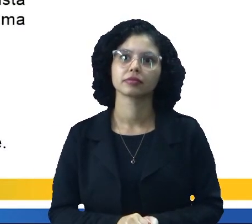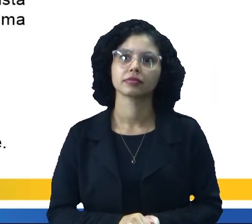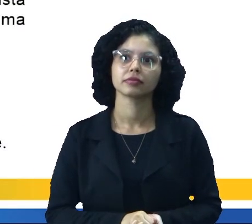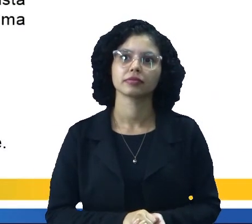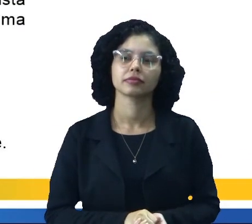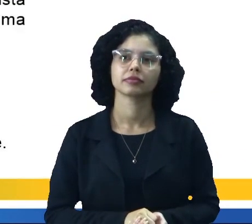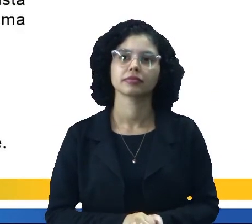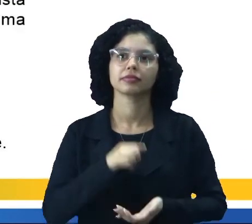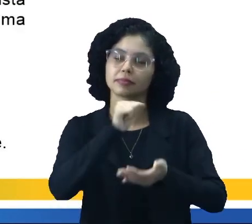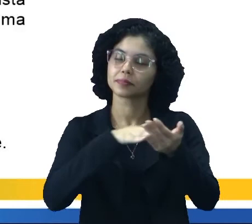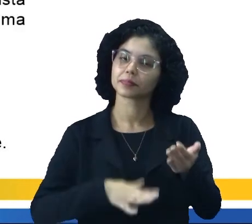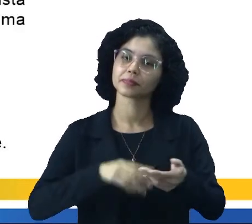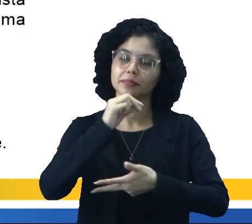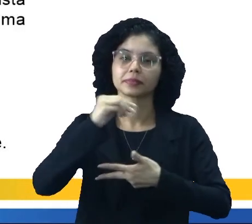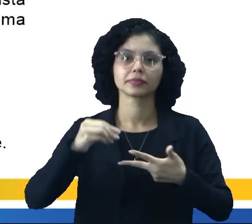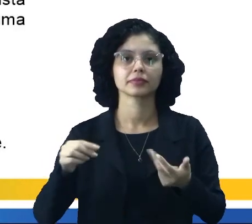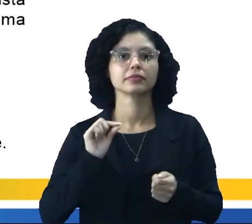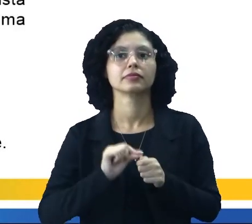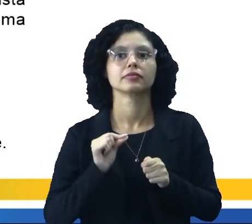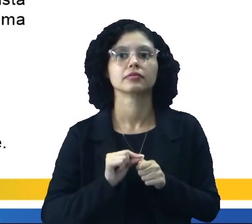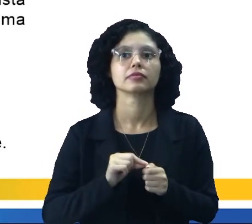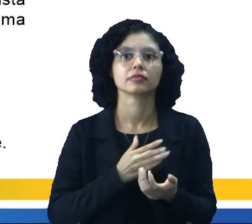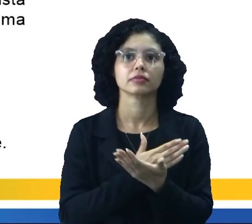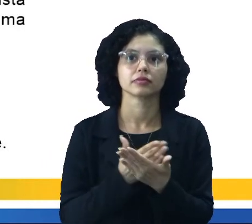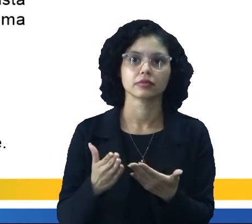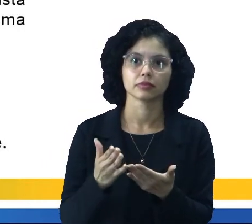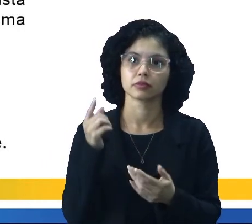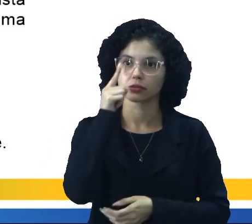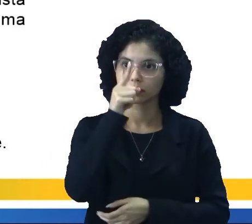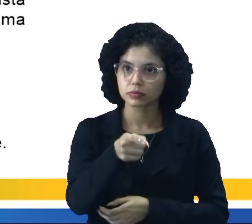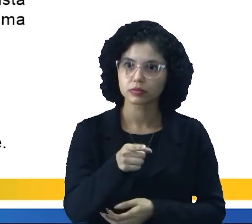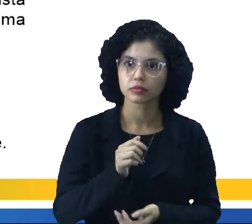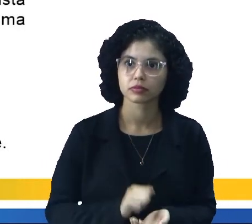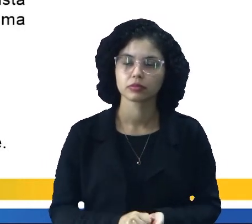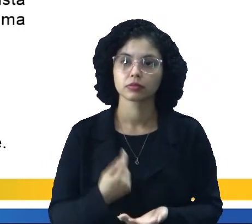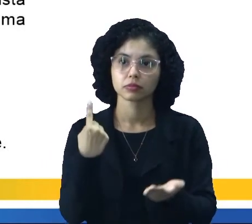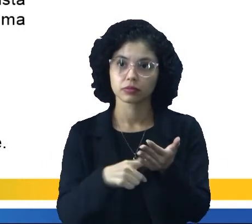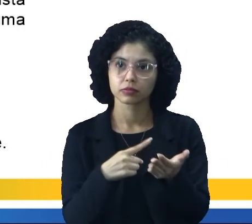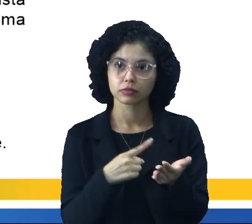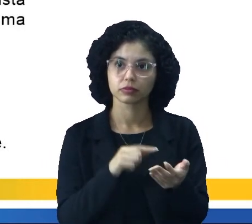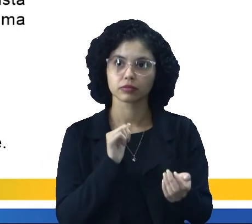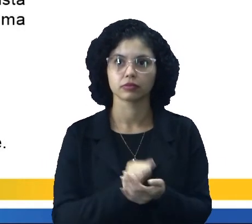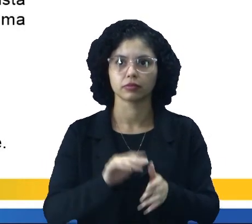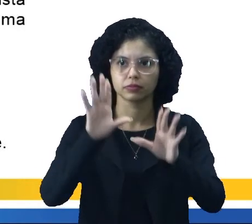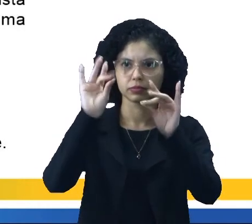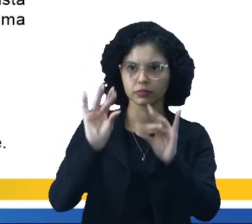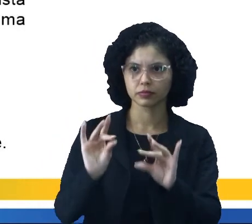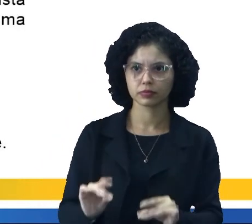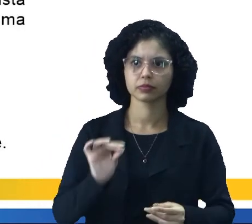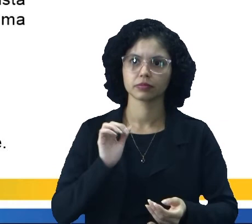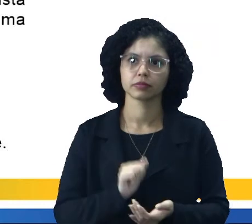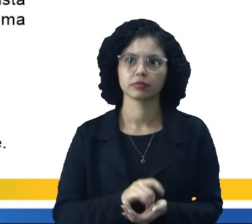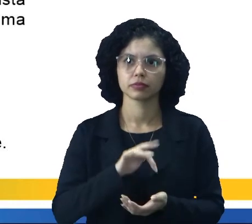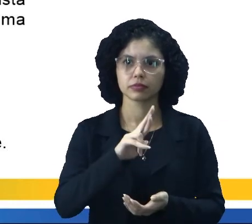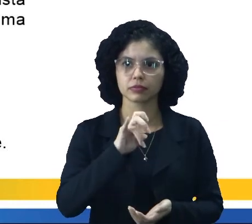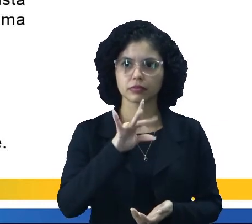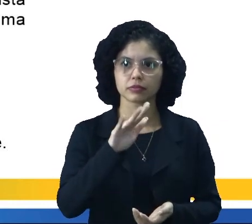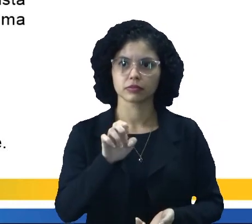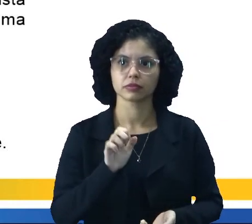os exercícios do Enem, a gente faz o quê? Começa pelo comando. Então, ó, considerando as expectativas sobre